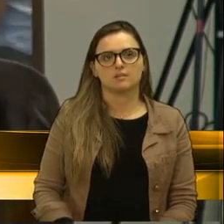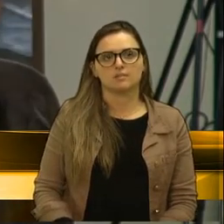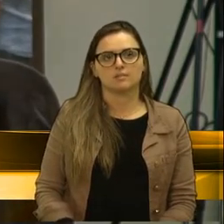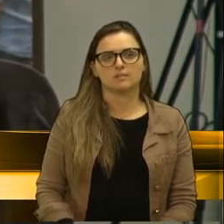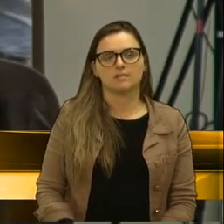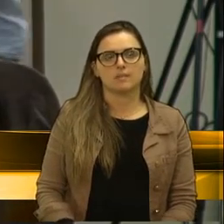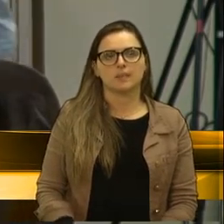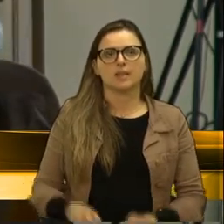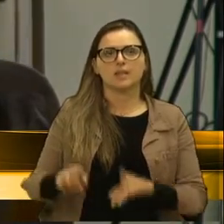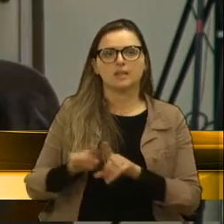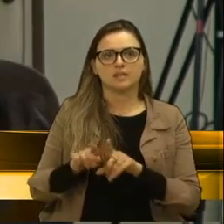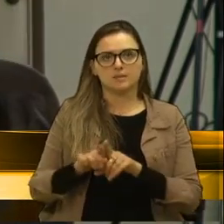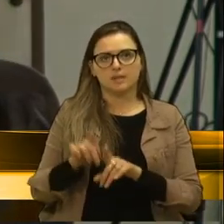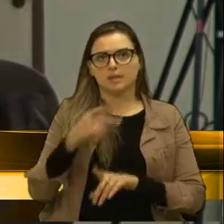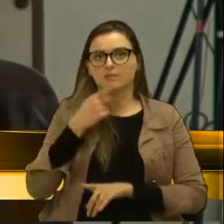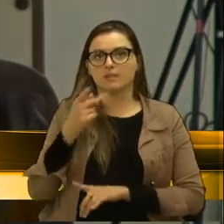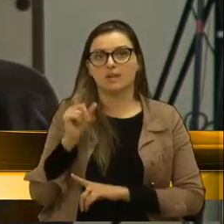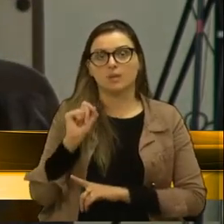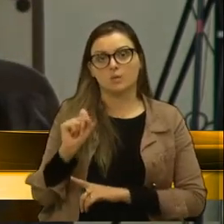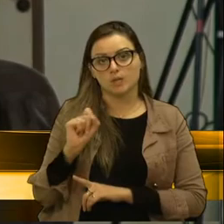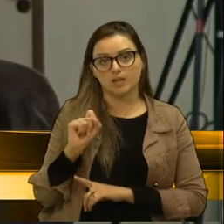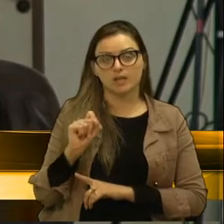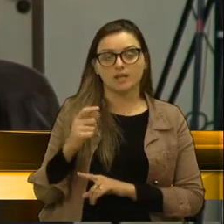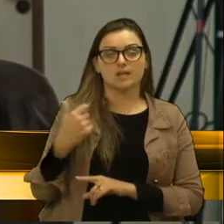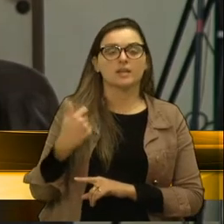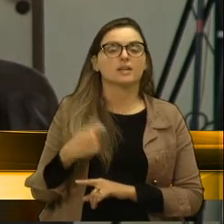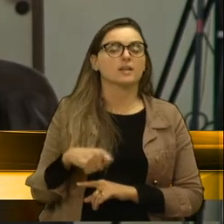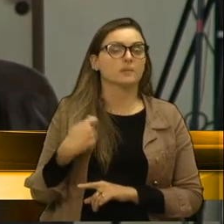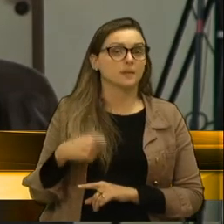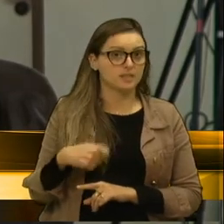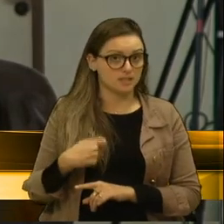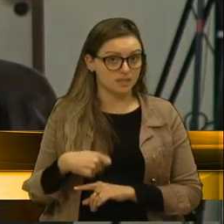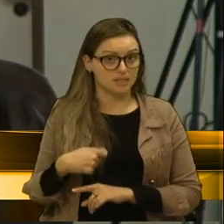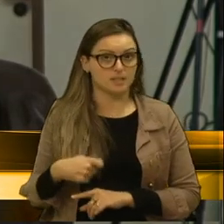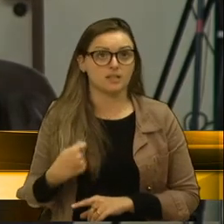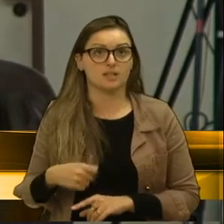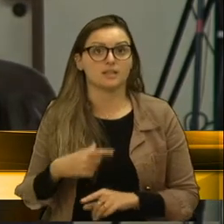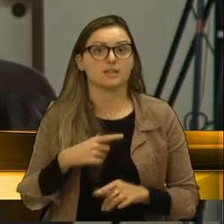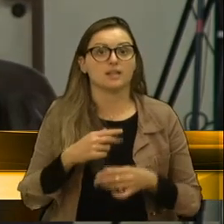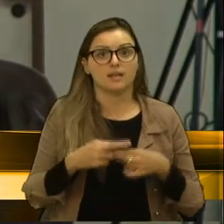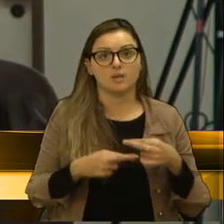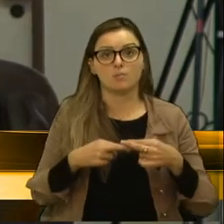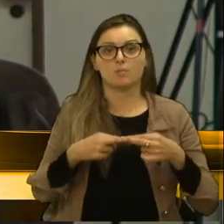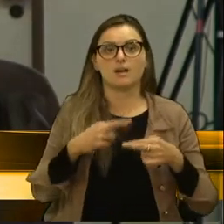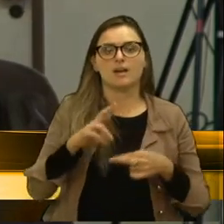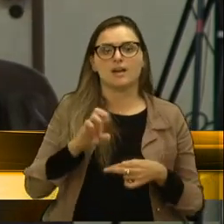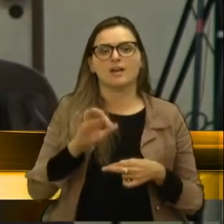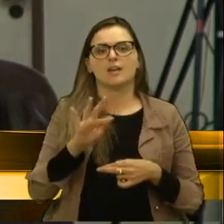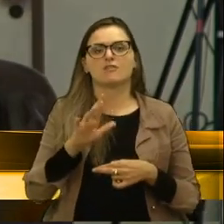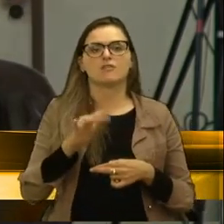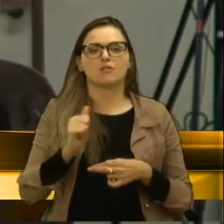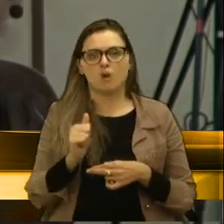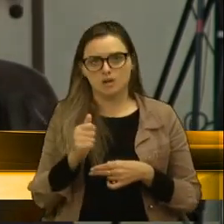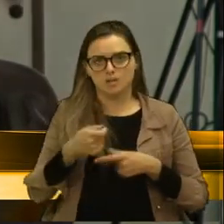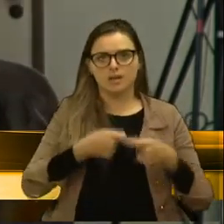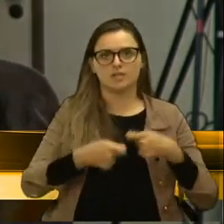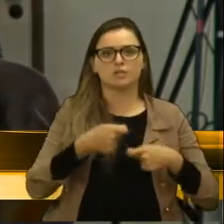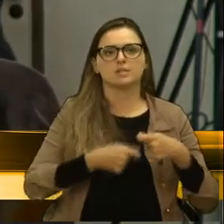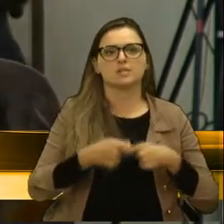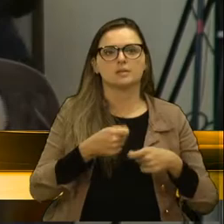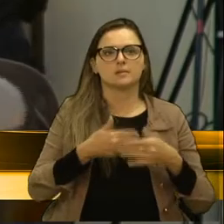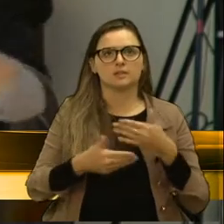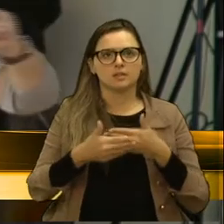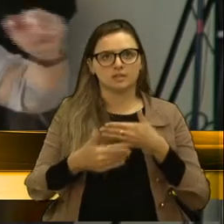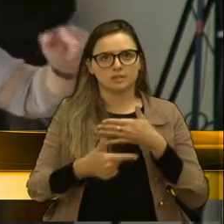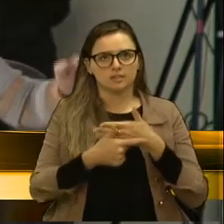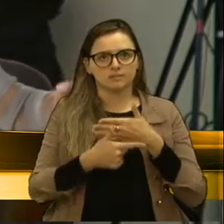eles colocam, por exemplo, a necessidade, né, da reforma administrativa para poder que os cargos